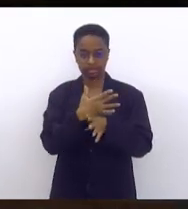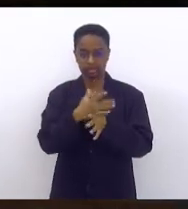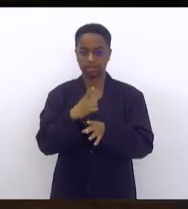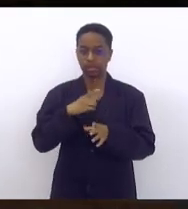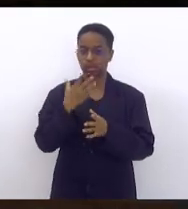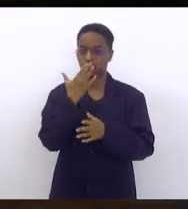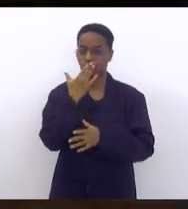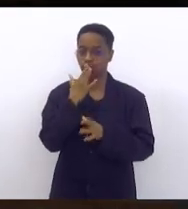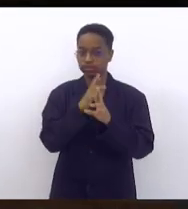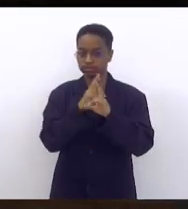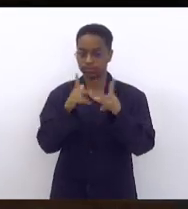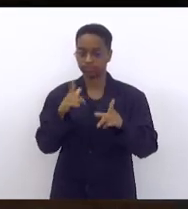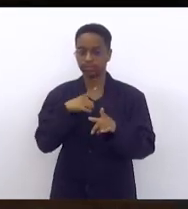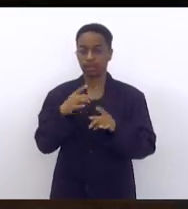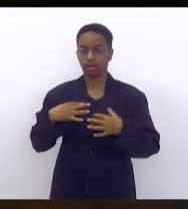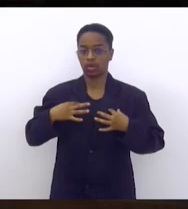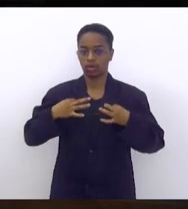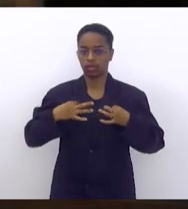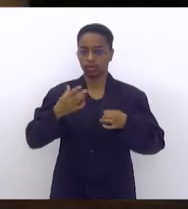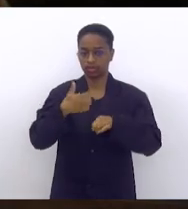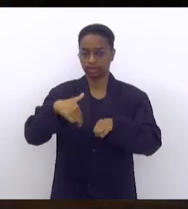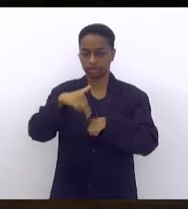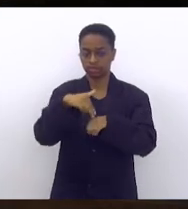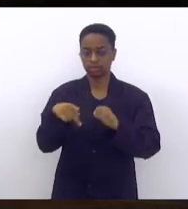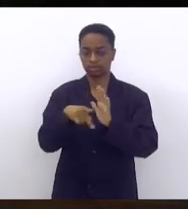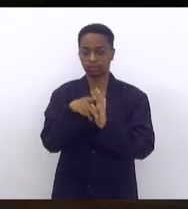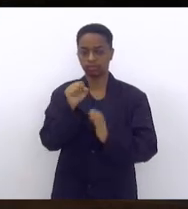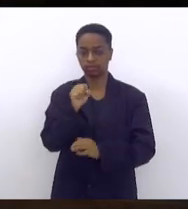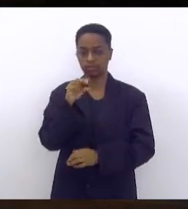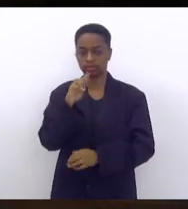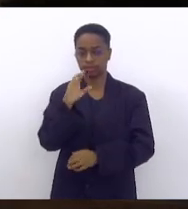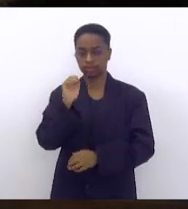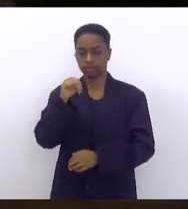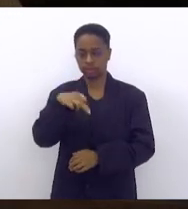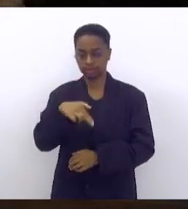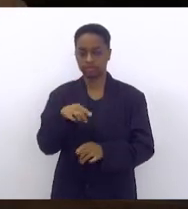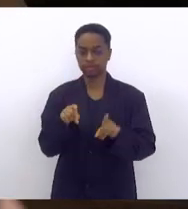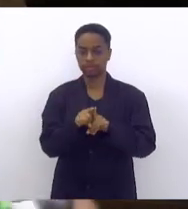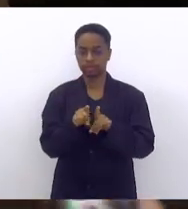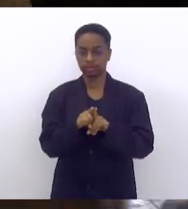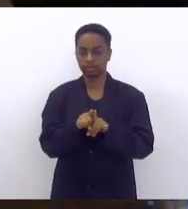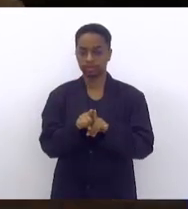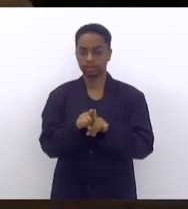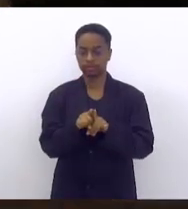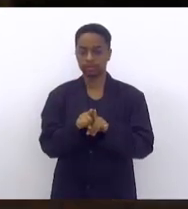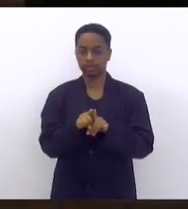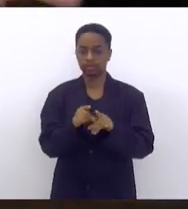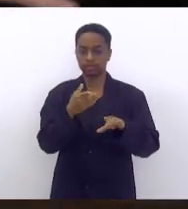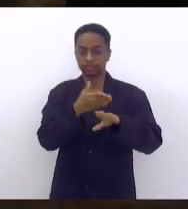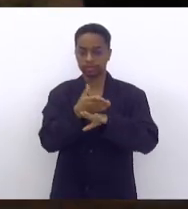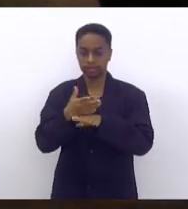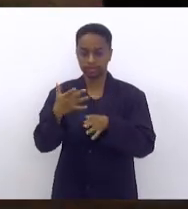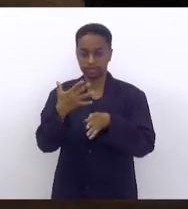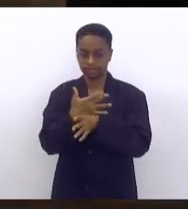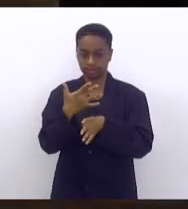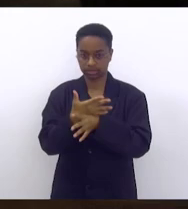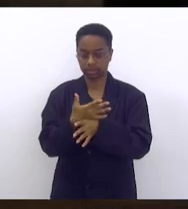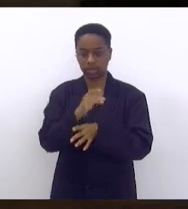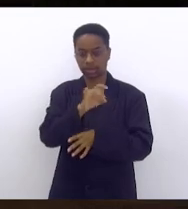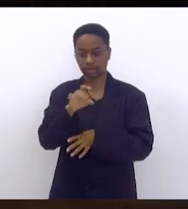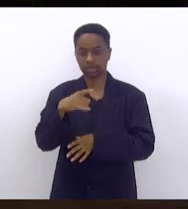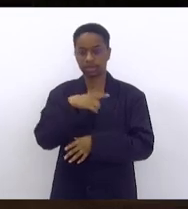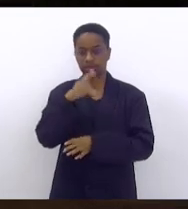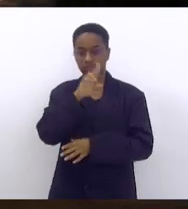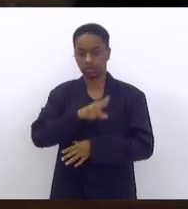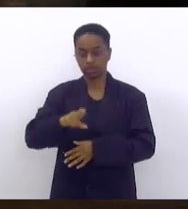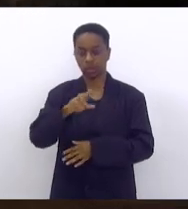tinha um uniforme nacional, que é o uniforme da SUCAM, e com a ida para o município, com a municipalização, cada cidade passou a ter um